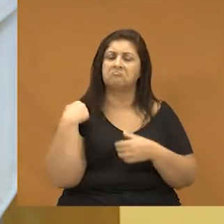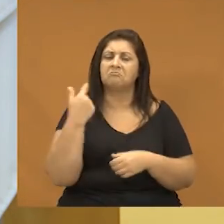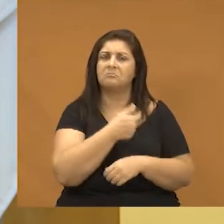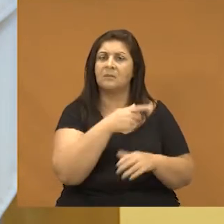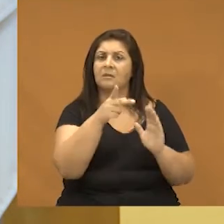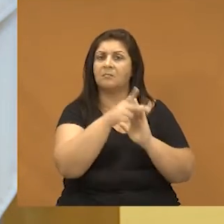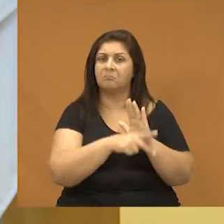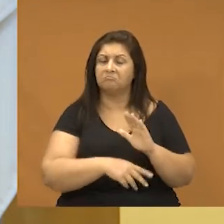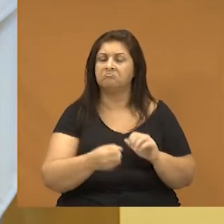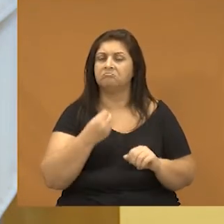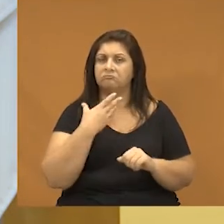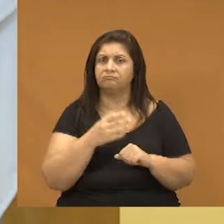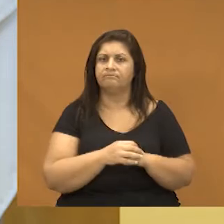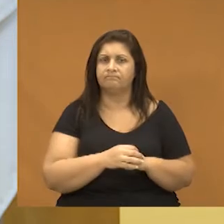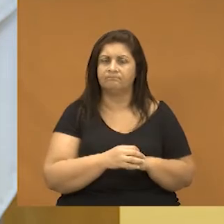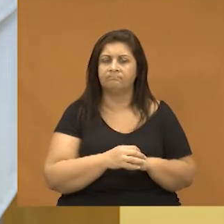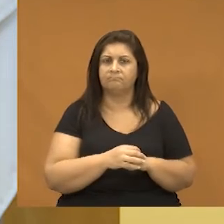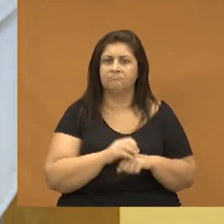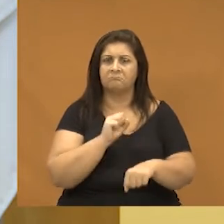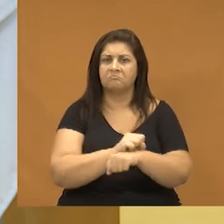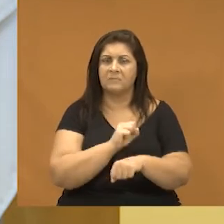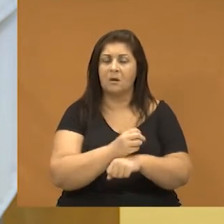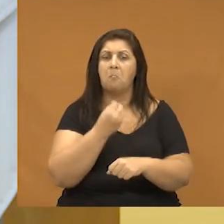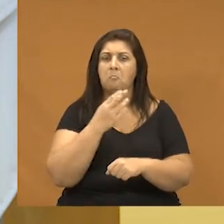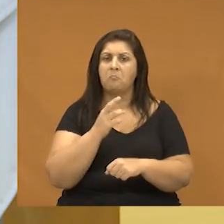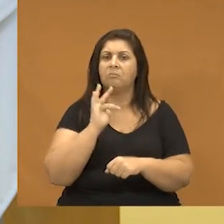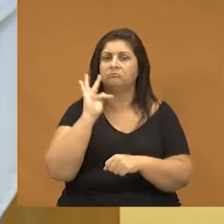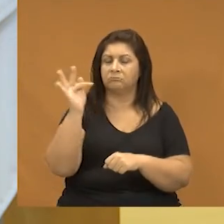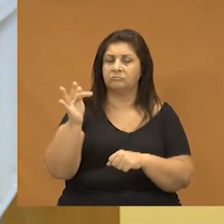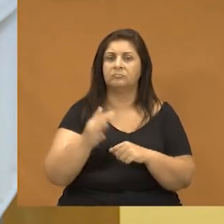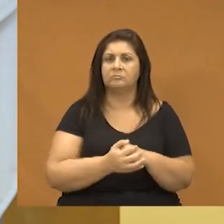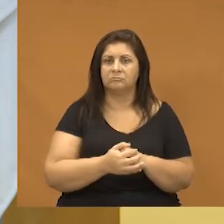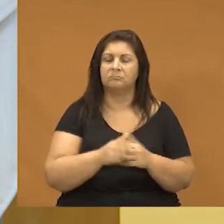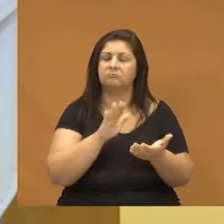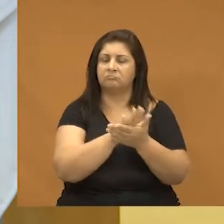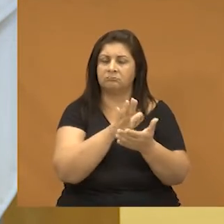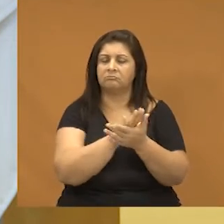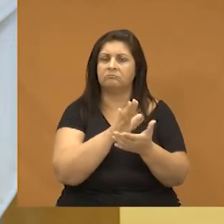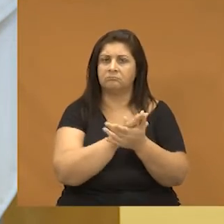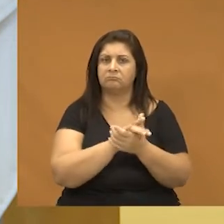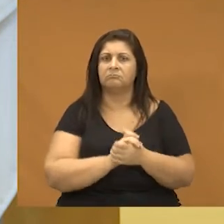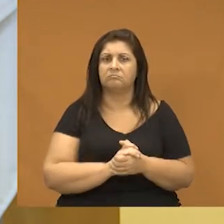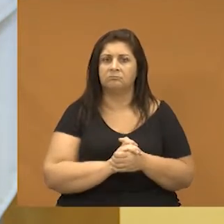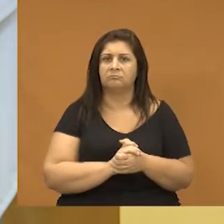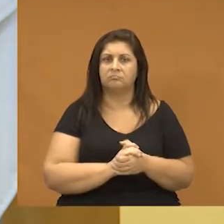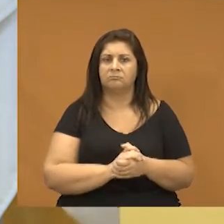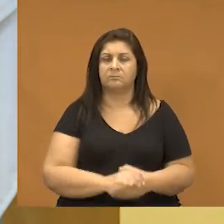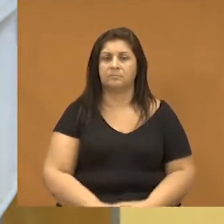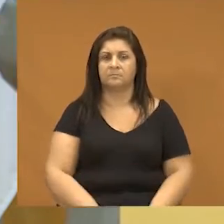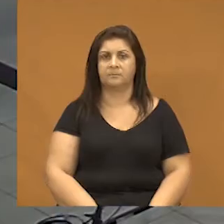vai trazer, espero que traga bons resultados para o nosso município. Parabéns pela propositura.